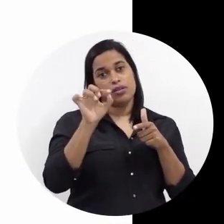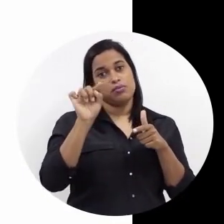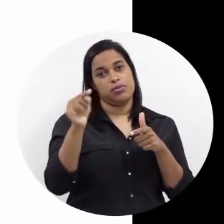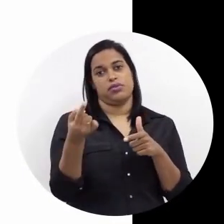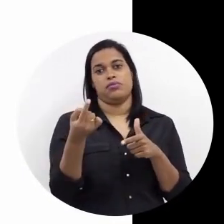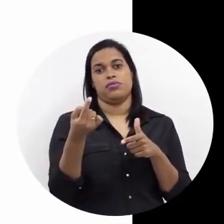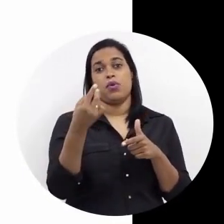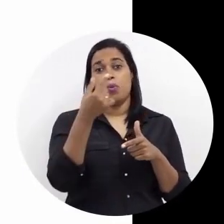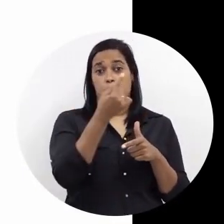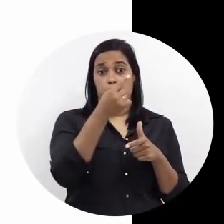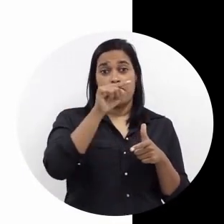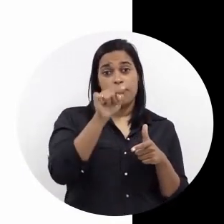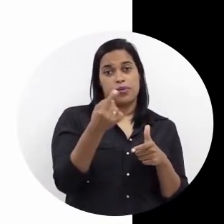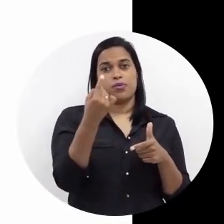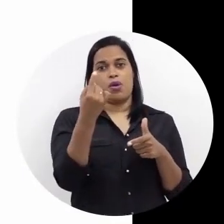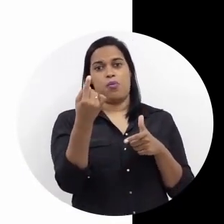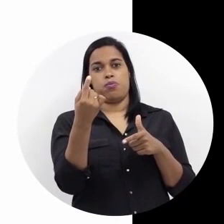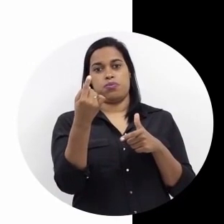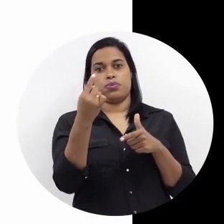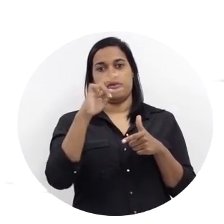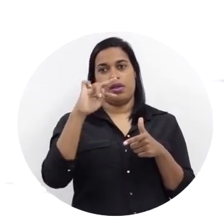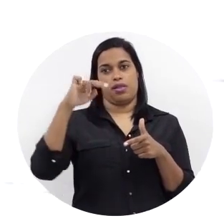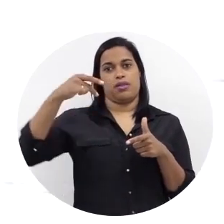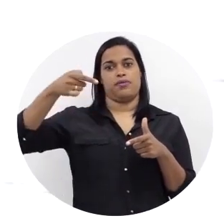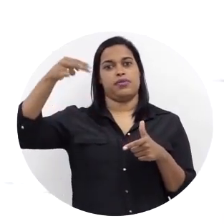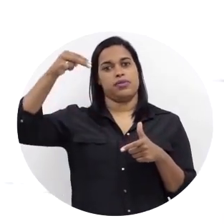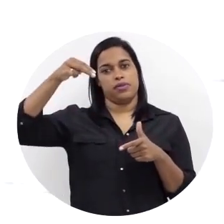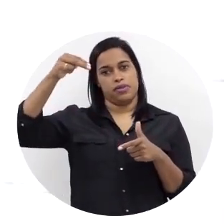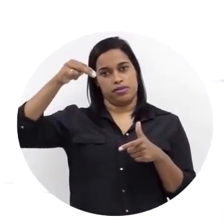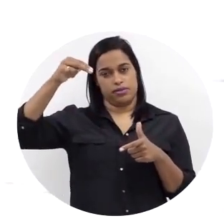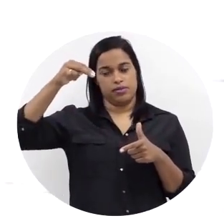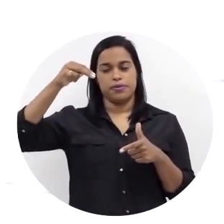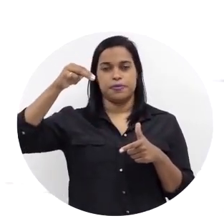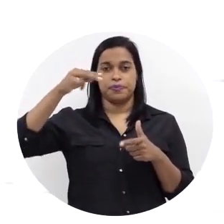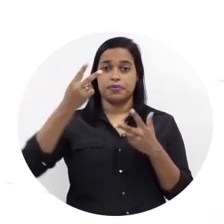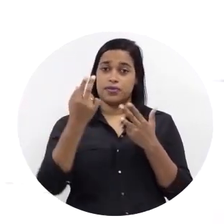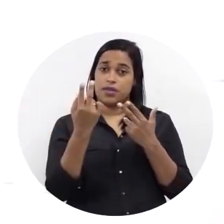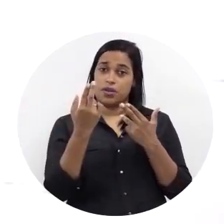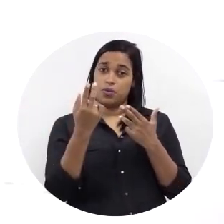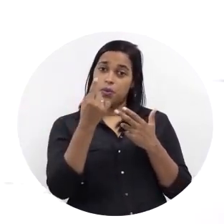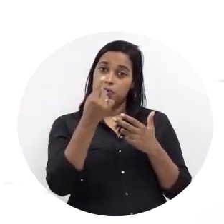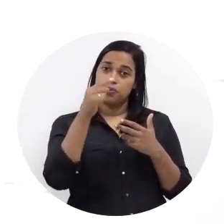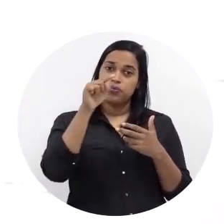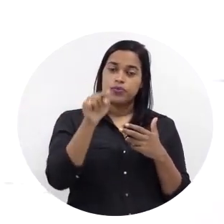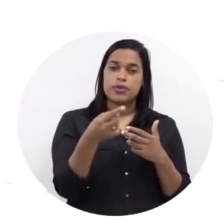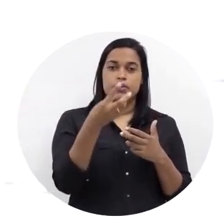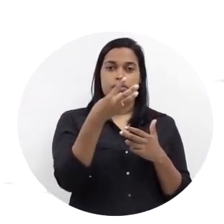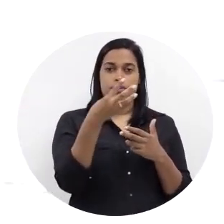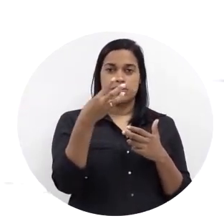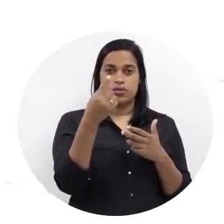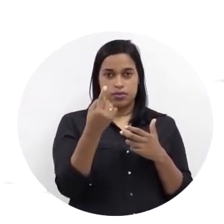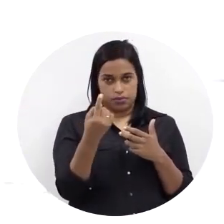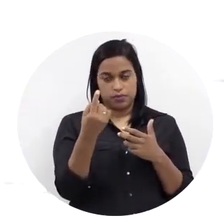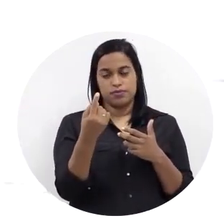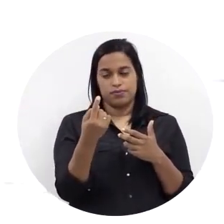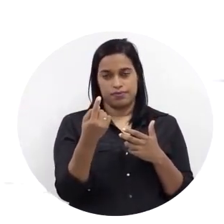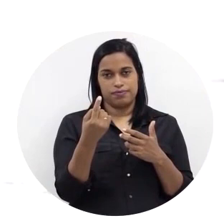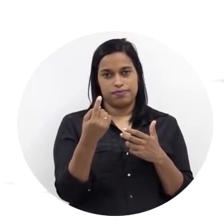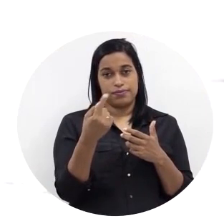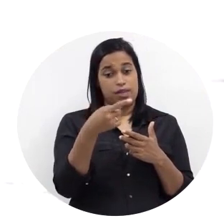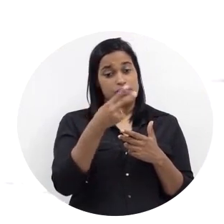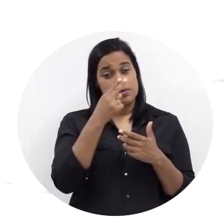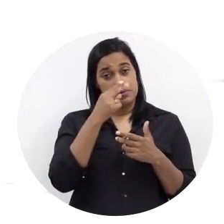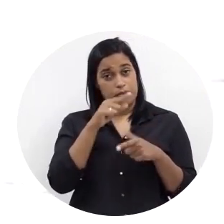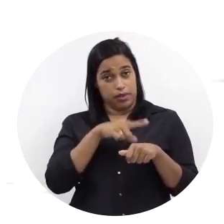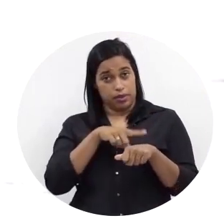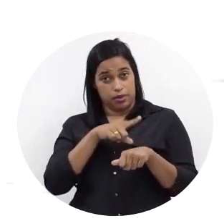N. Fazendo essa divisão, nós teremos 1,1 elevado a N, que é igual a 1,331. Nesse